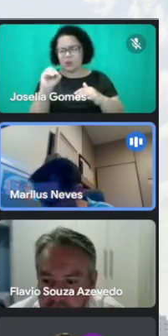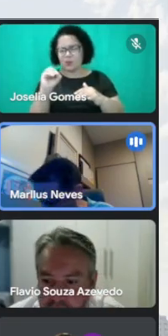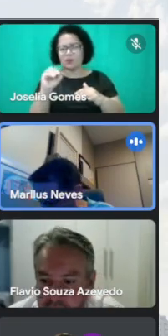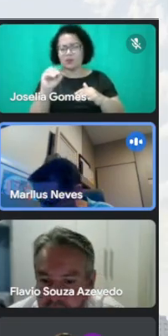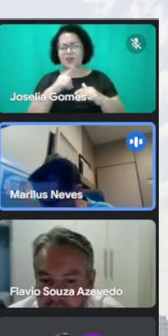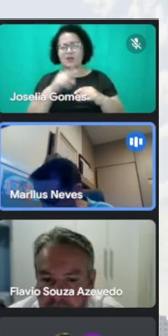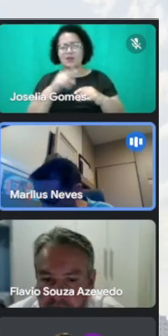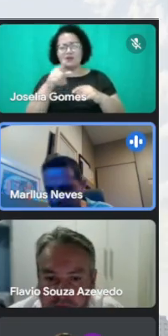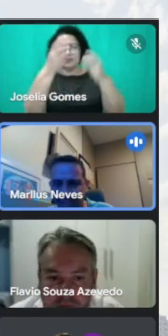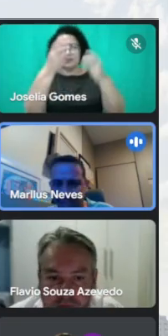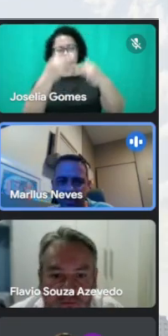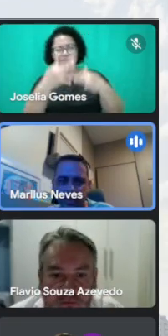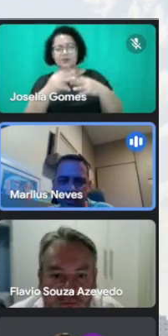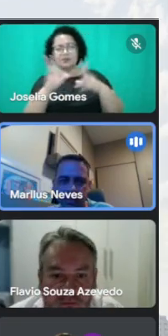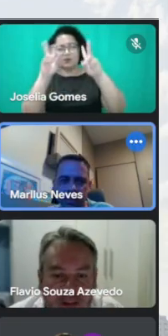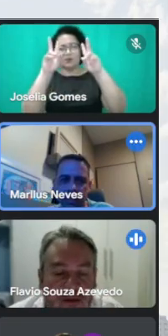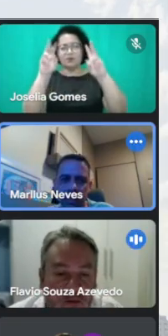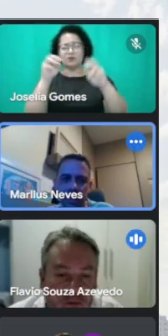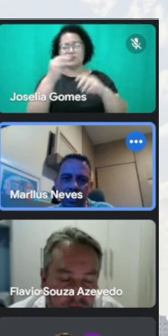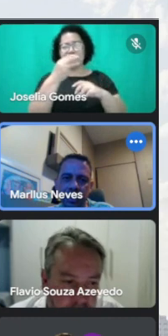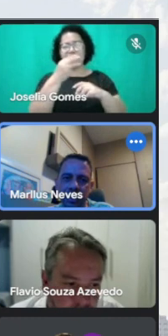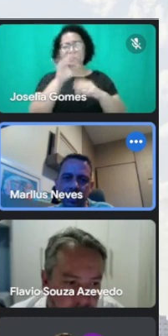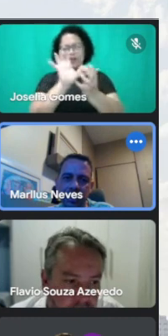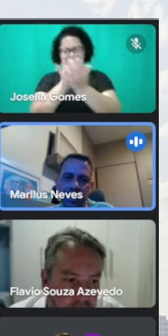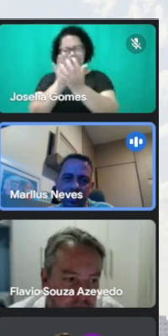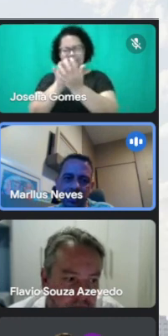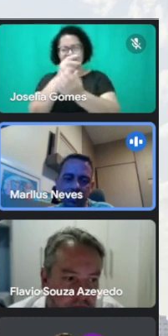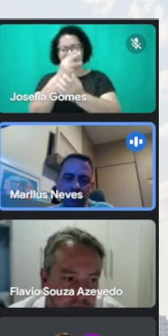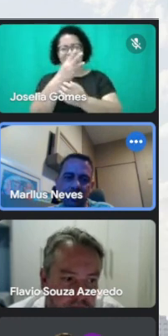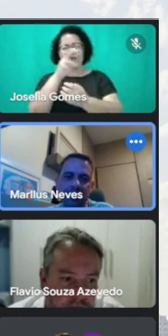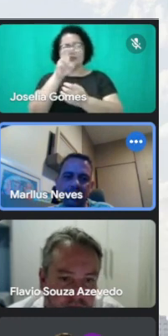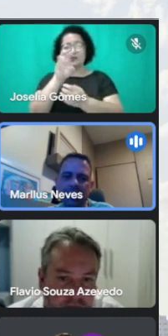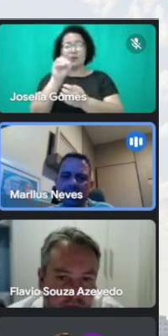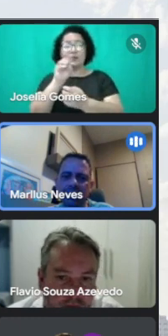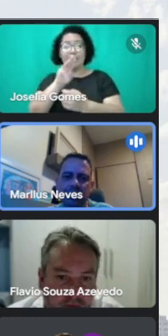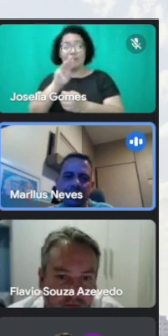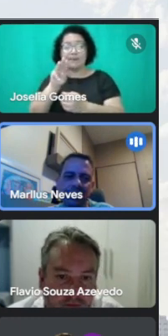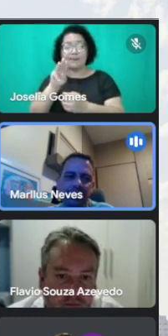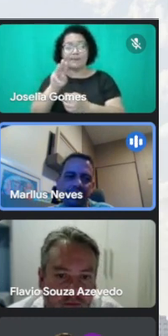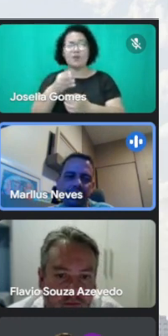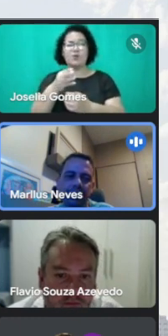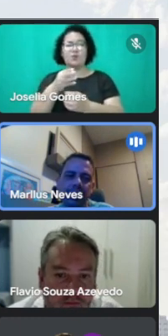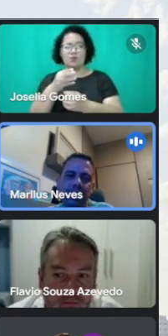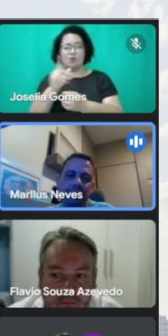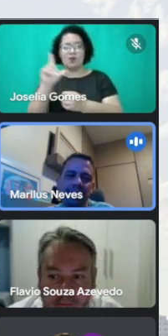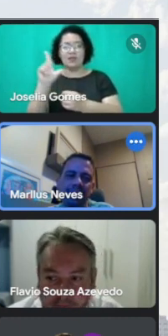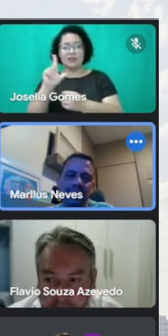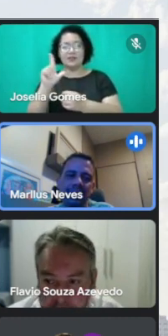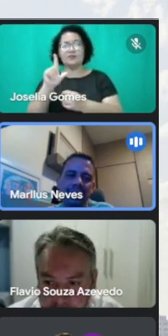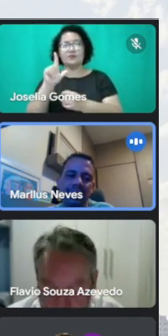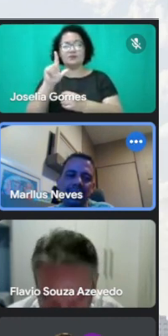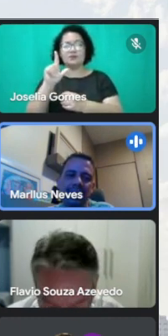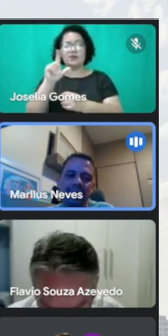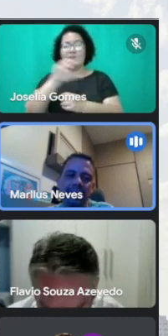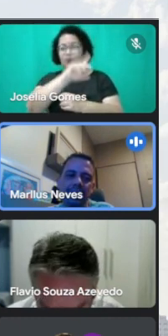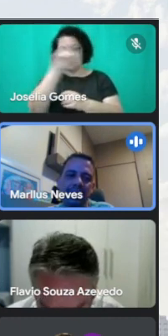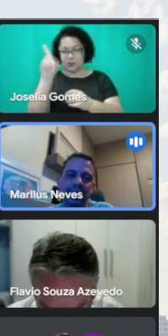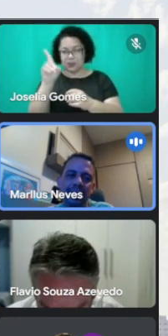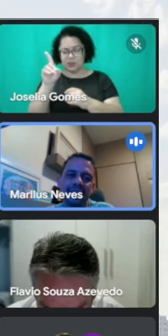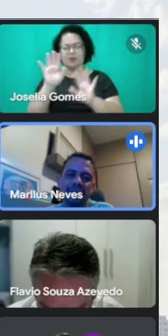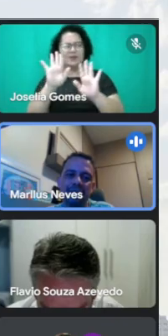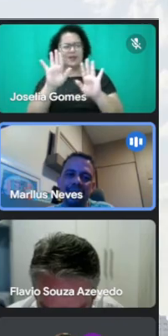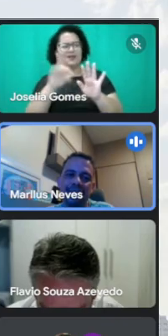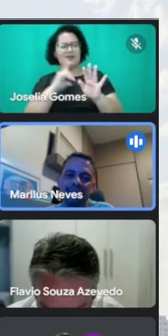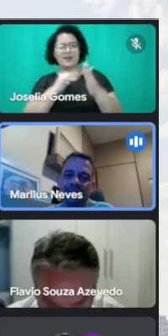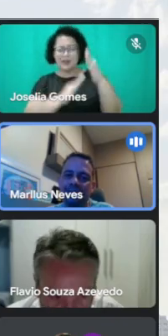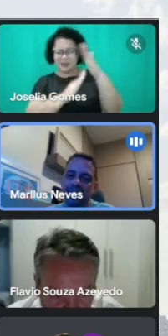Recife, 350 mil litros por dia, né? Isso. Eu não sei o Niterói, não lembro se você falou. Mas tem limitação,